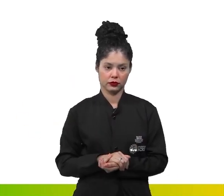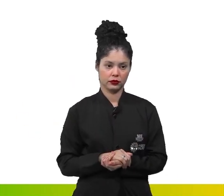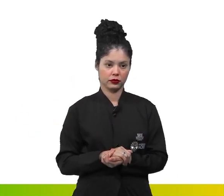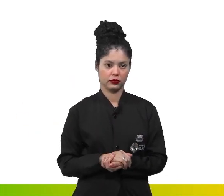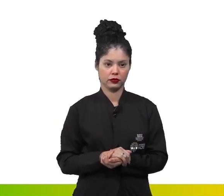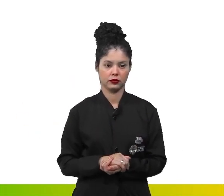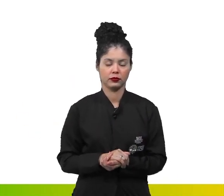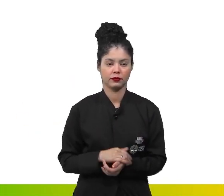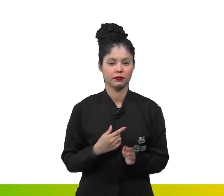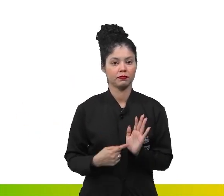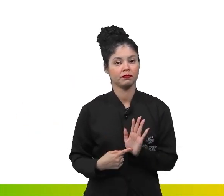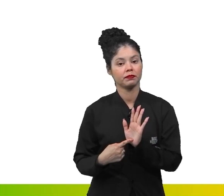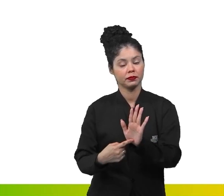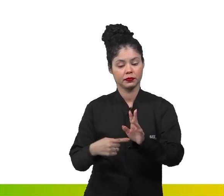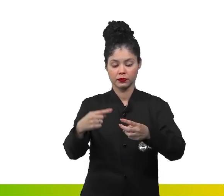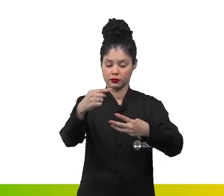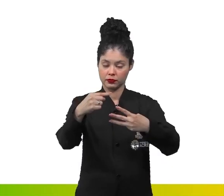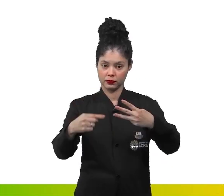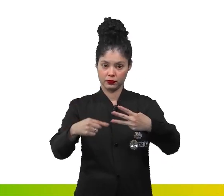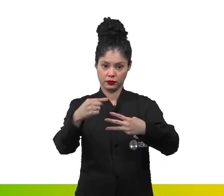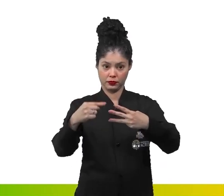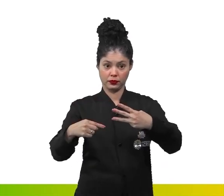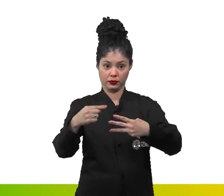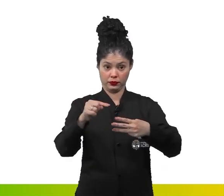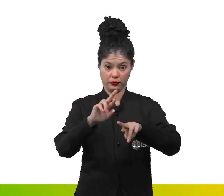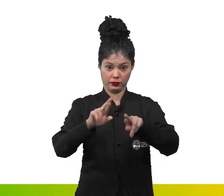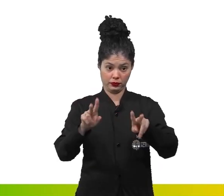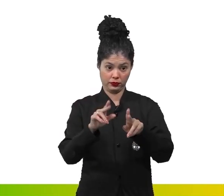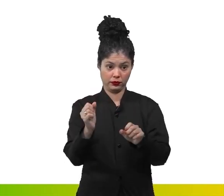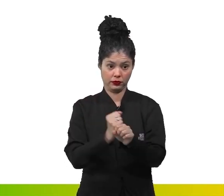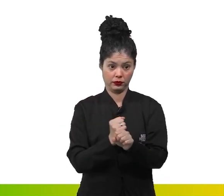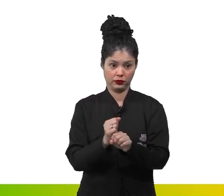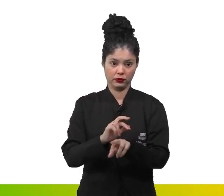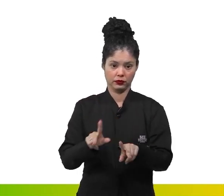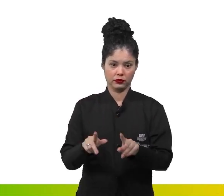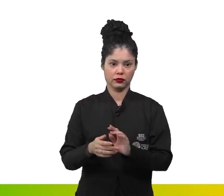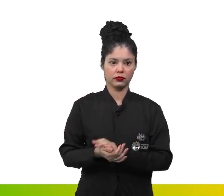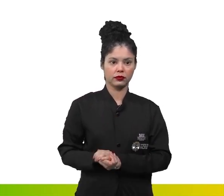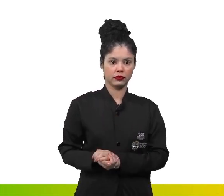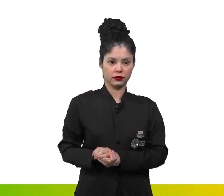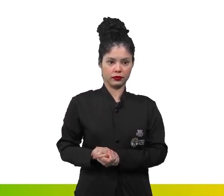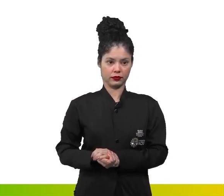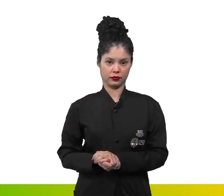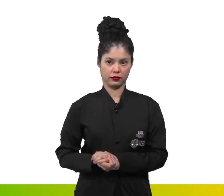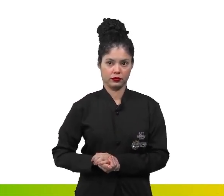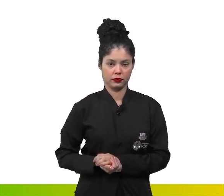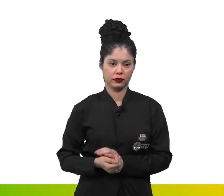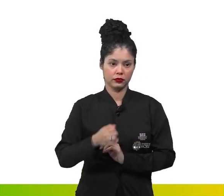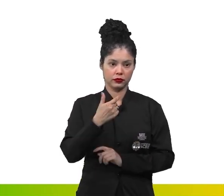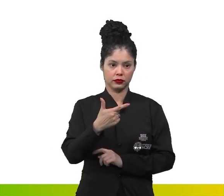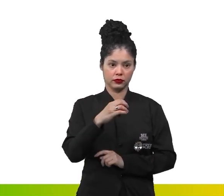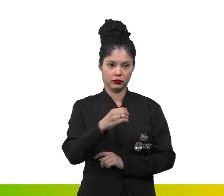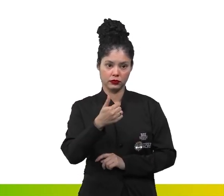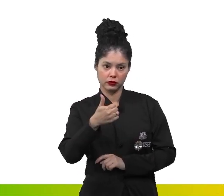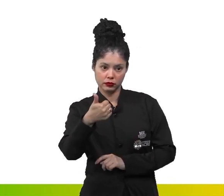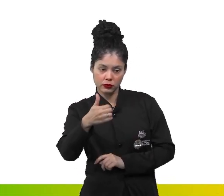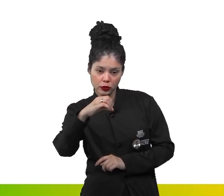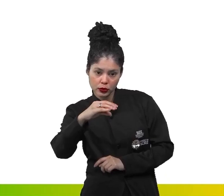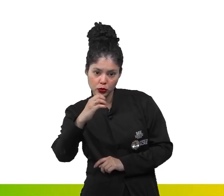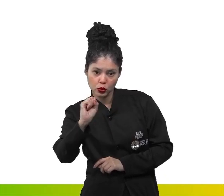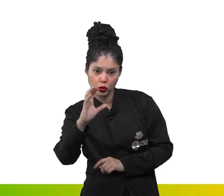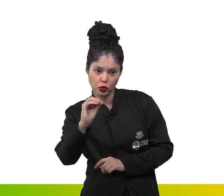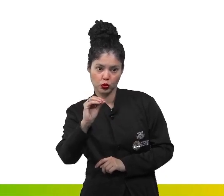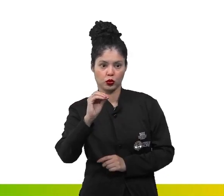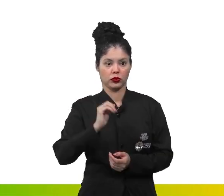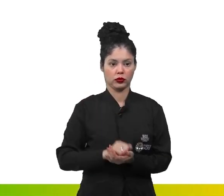vem aí com a representação de 3 pirâmides etárias em anos diferentes. A gente tem uma pirâmide etária no ano de